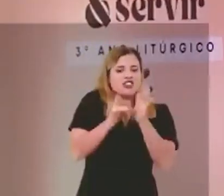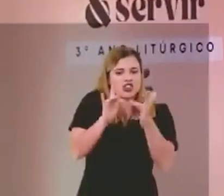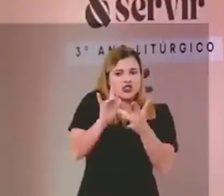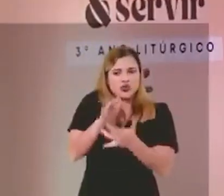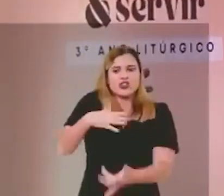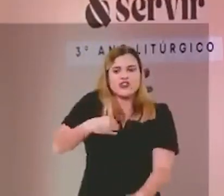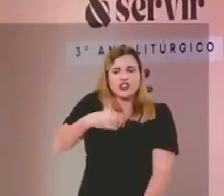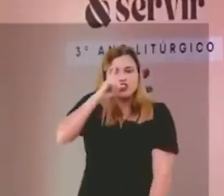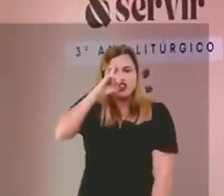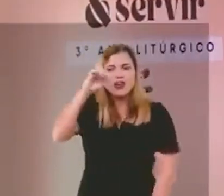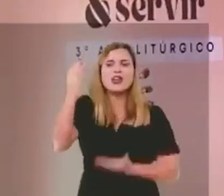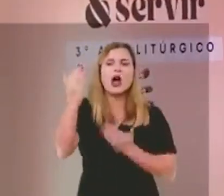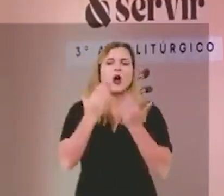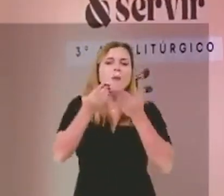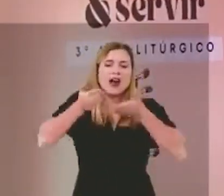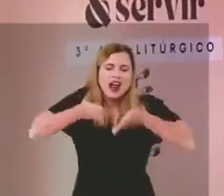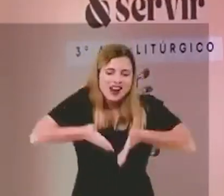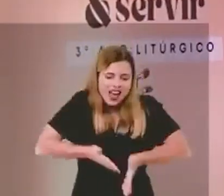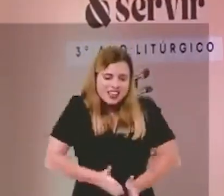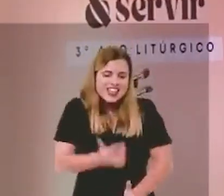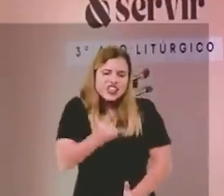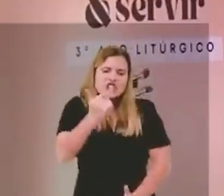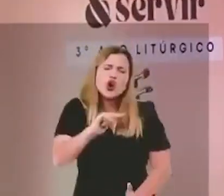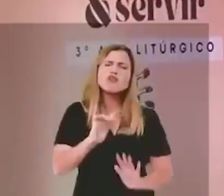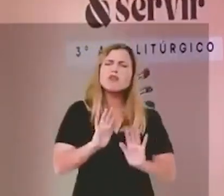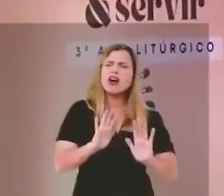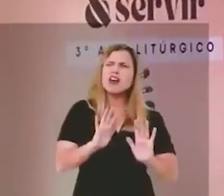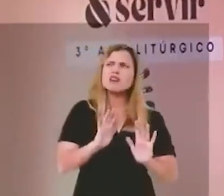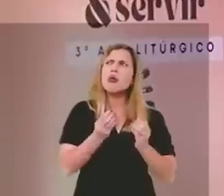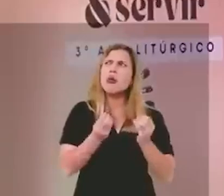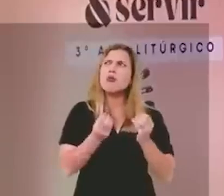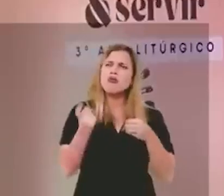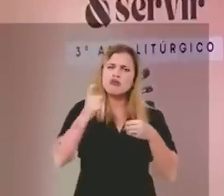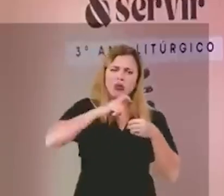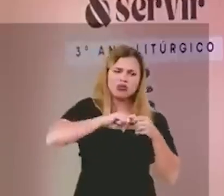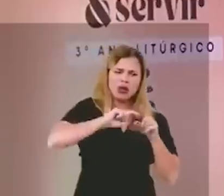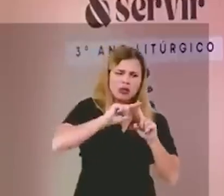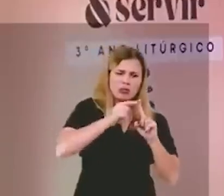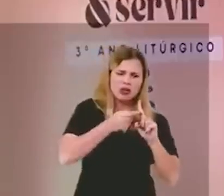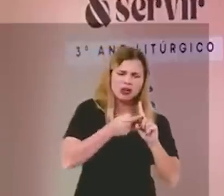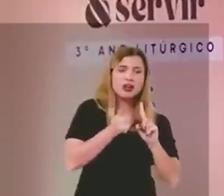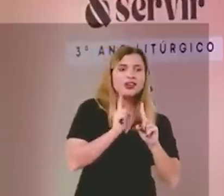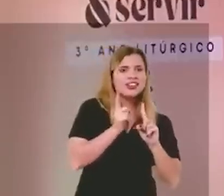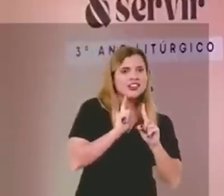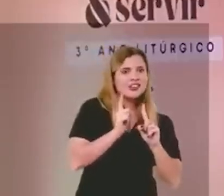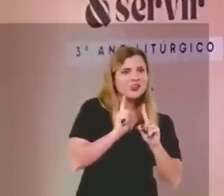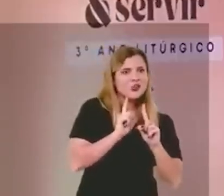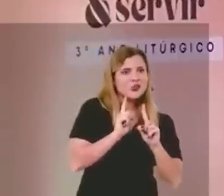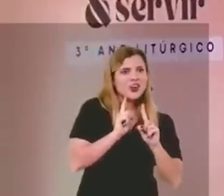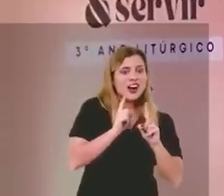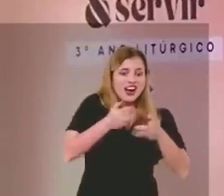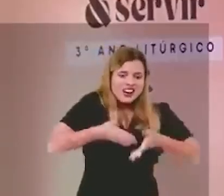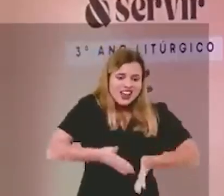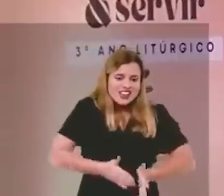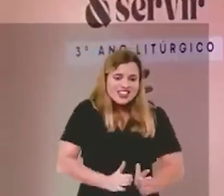cujo nome está escrito no livro da vida, e que vai reinar com Cristo para sempre, e sempre, e sempre.